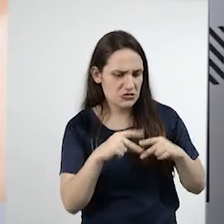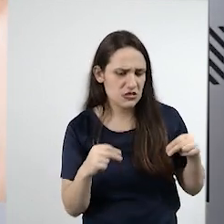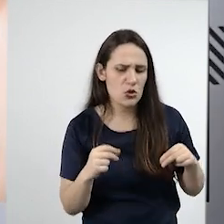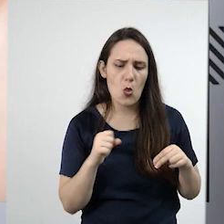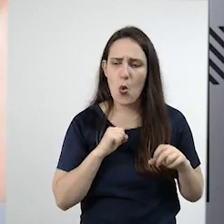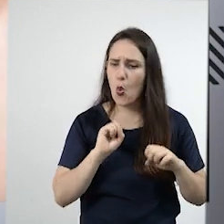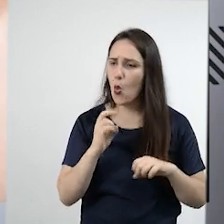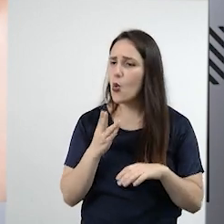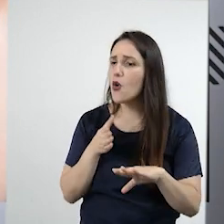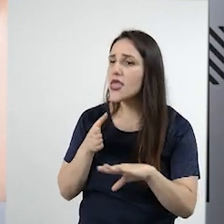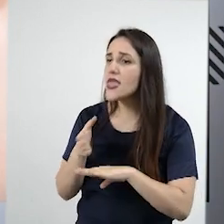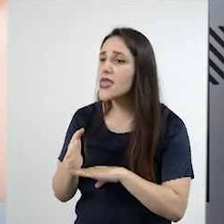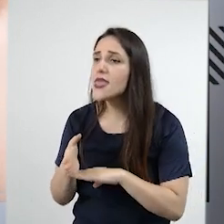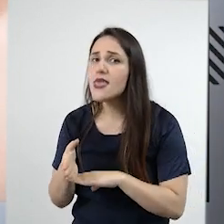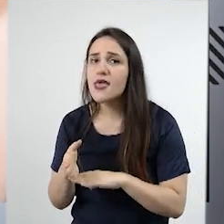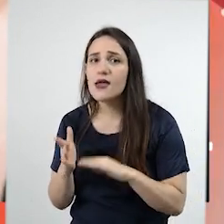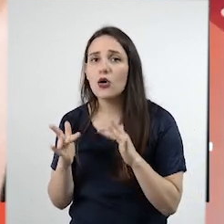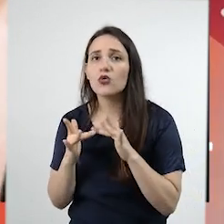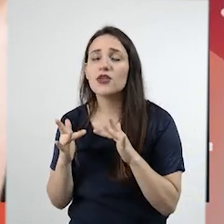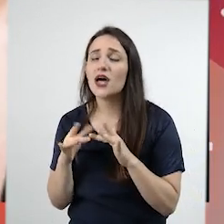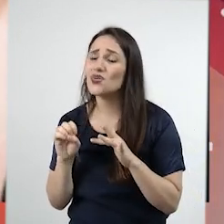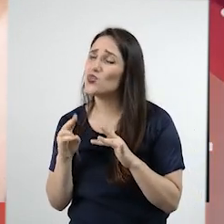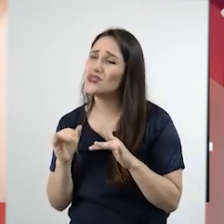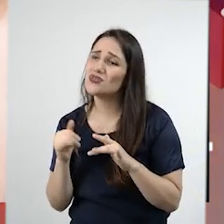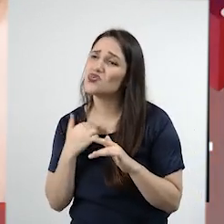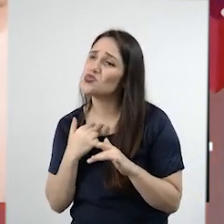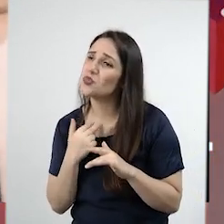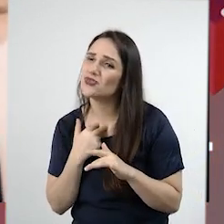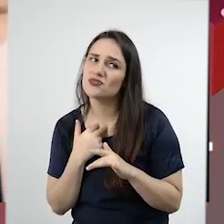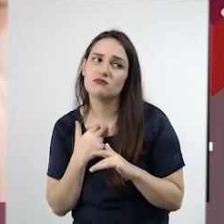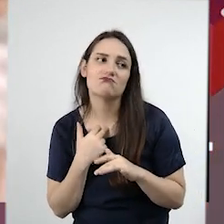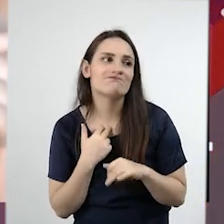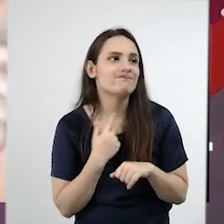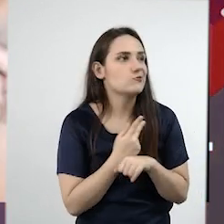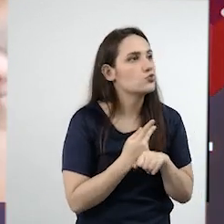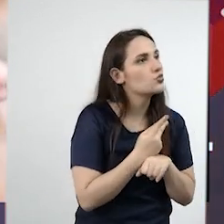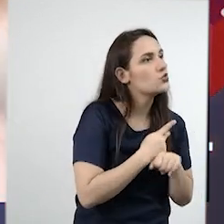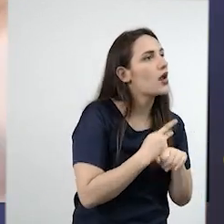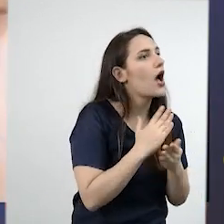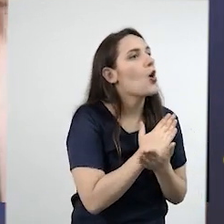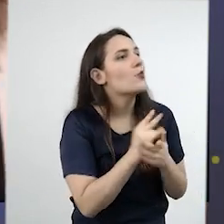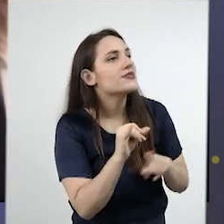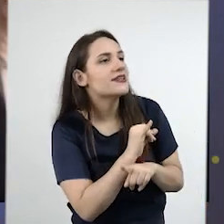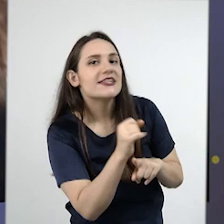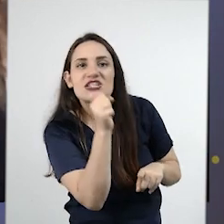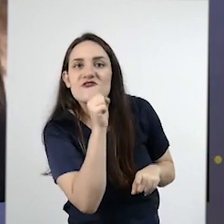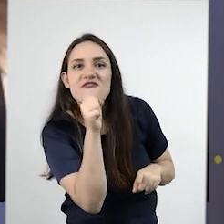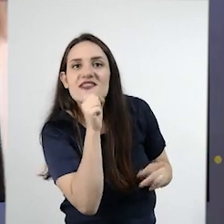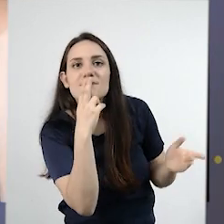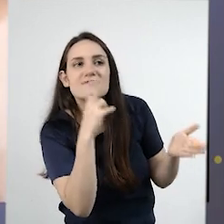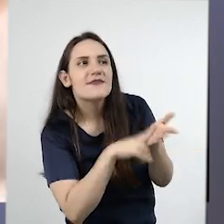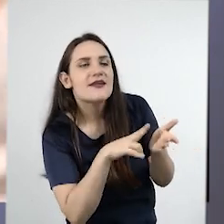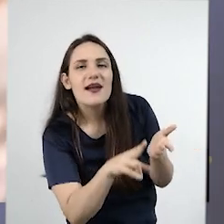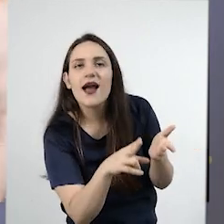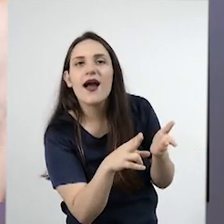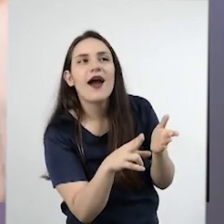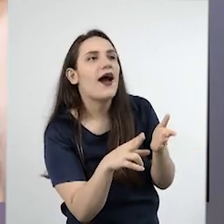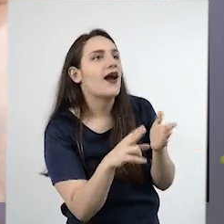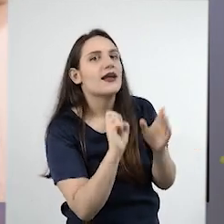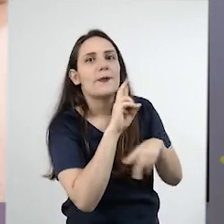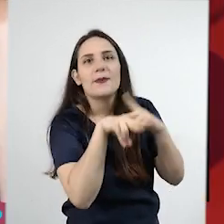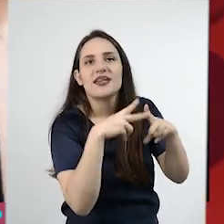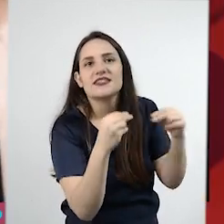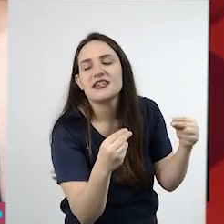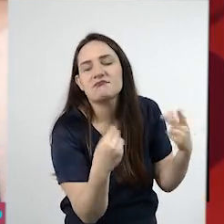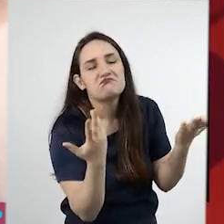repente aí se utilizar de meios mais antigos, de demonstrações de afeto. Então,